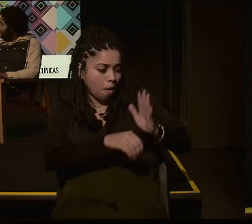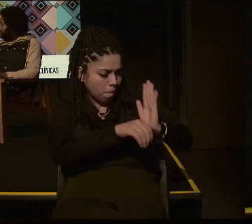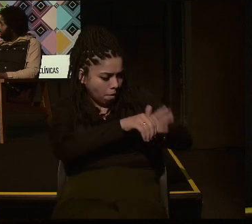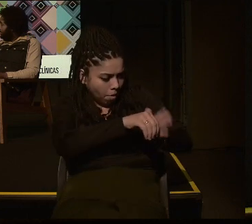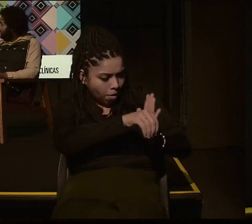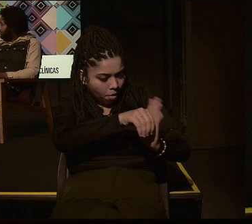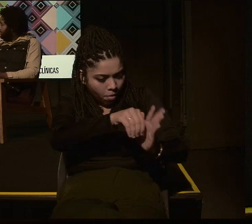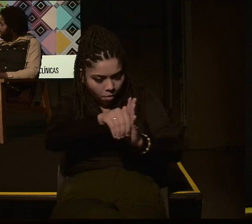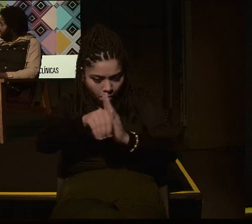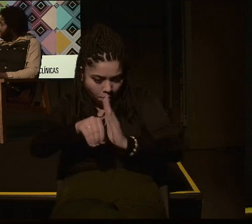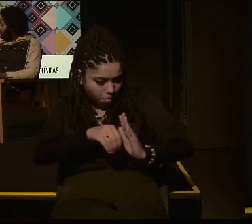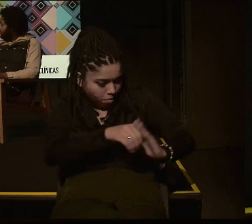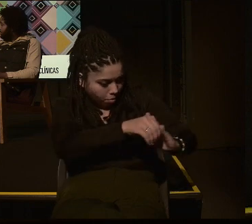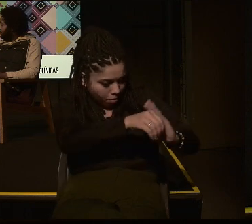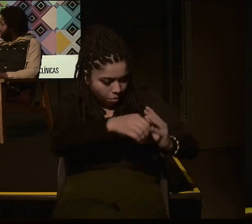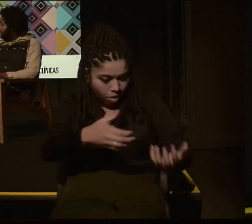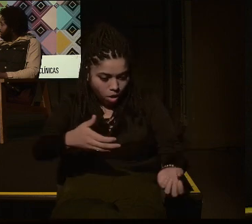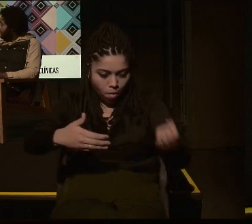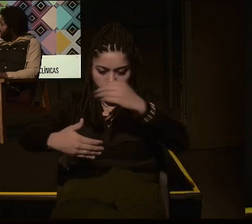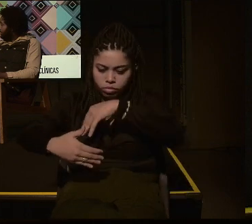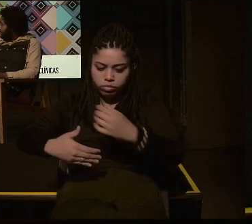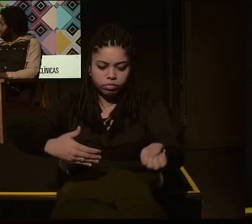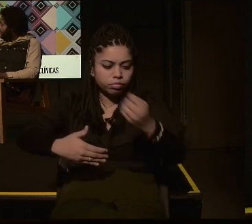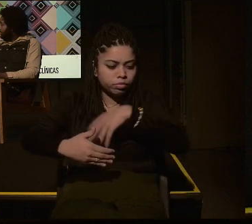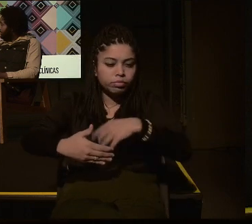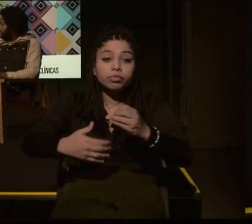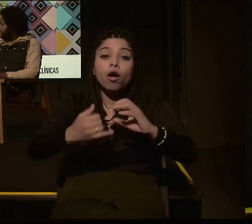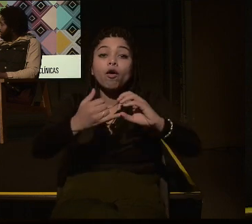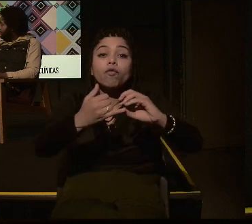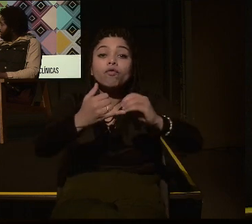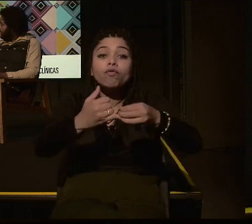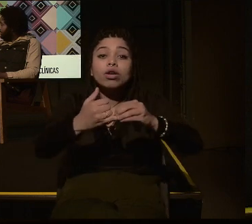Mistura o feijão, faz feijoada.